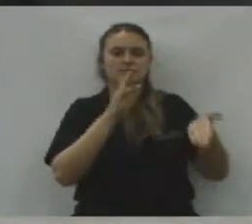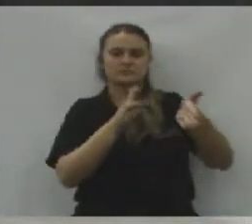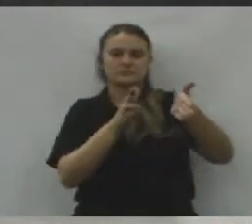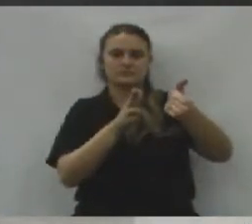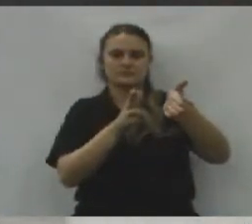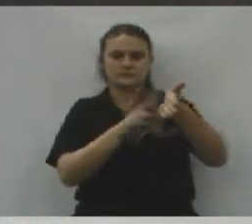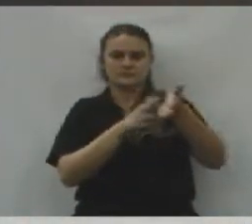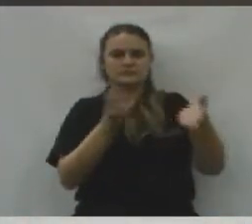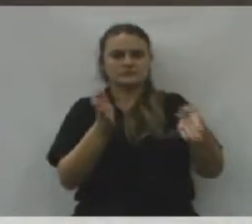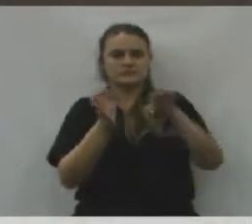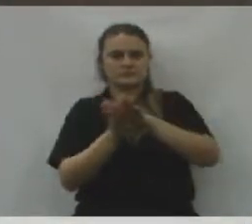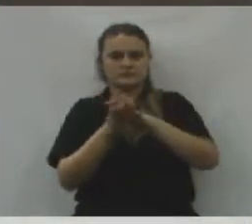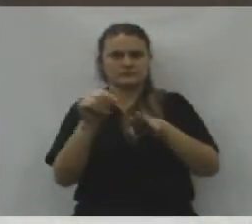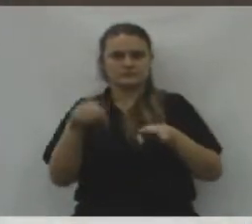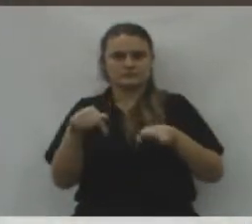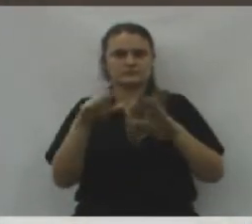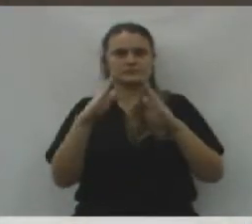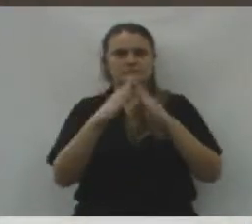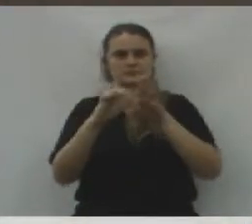Correspondências recebidas.